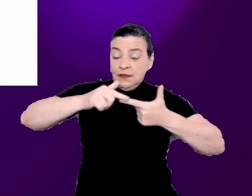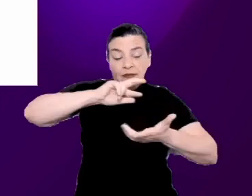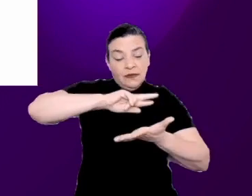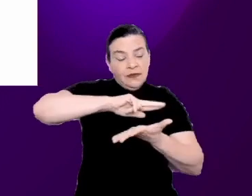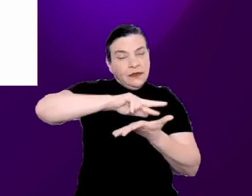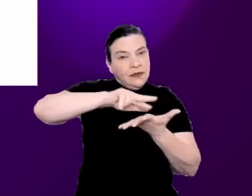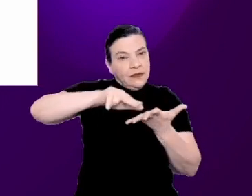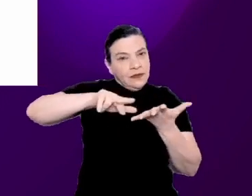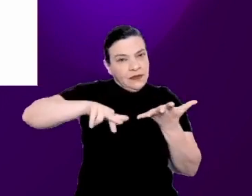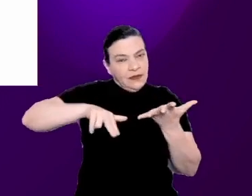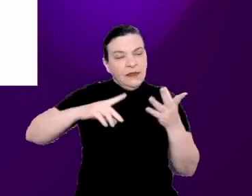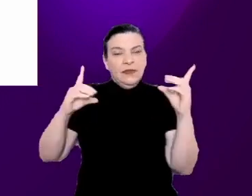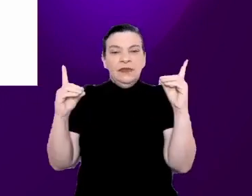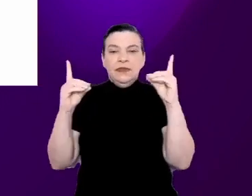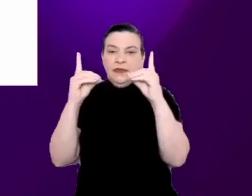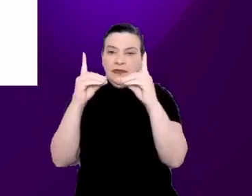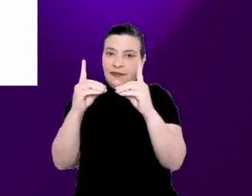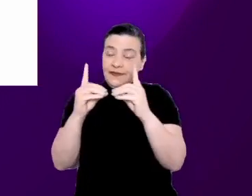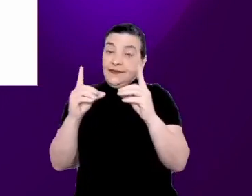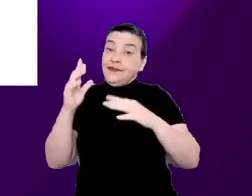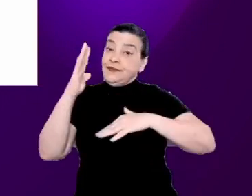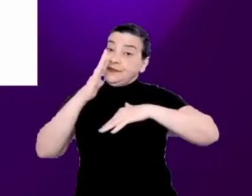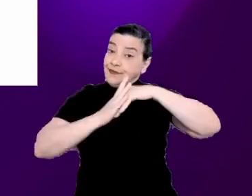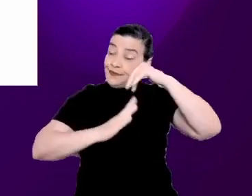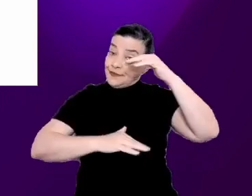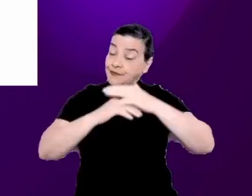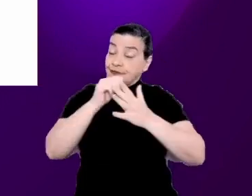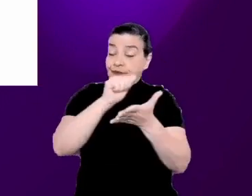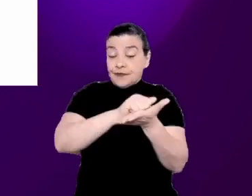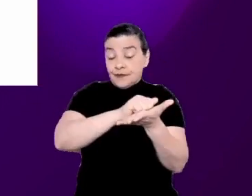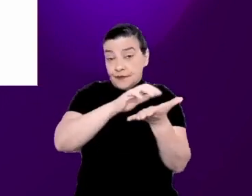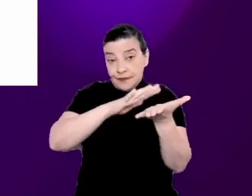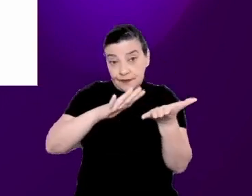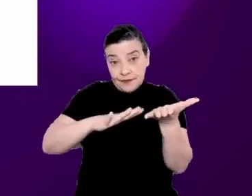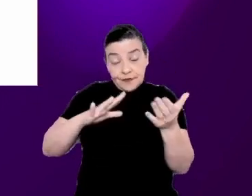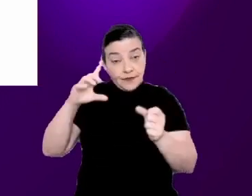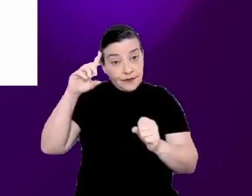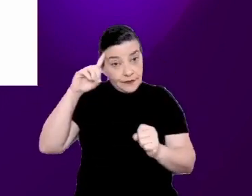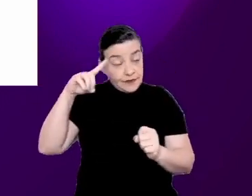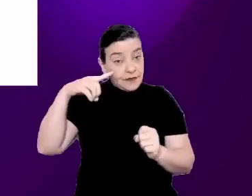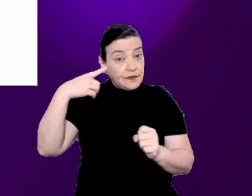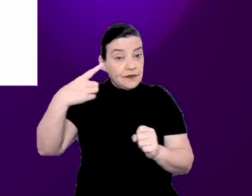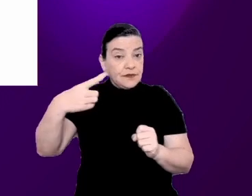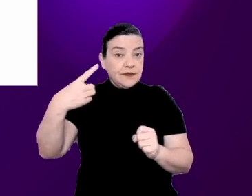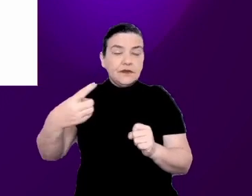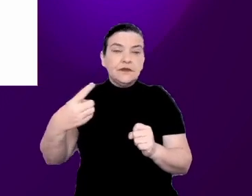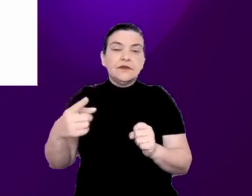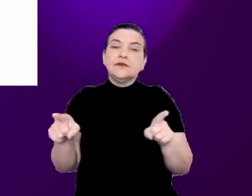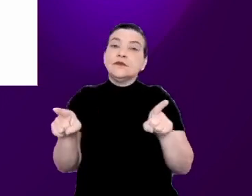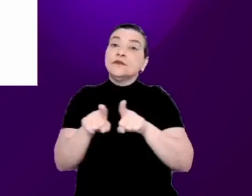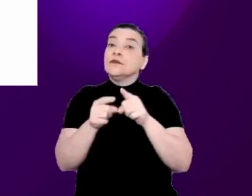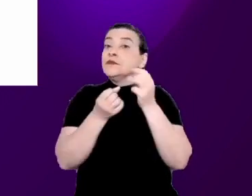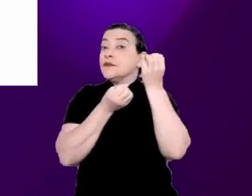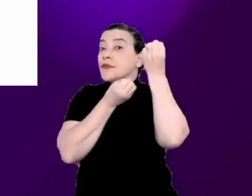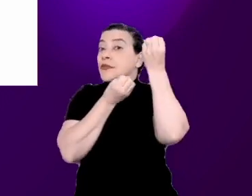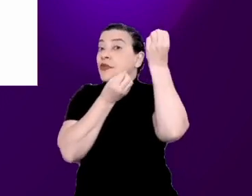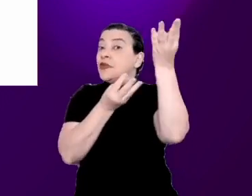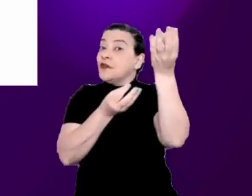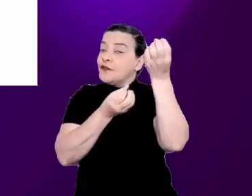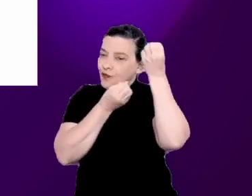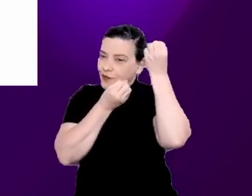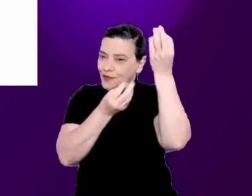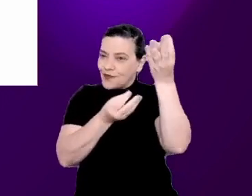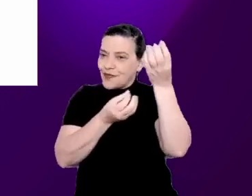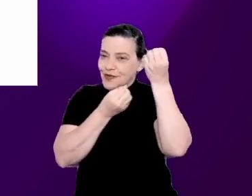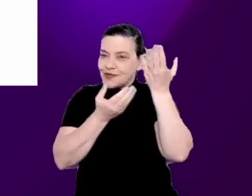os recursos, as atividades que a gente tem que entregar no dia a dia e as informações que eu vou deixar